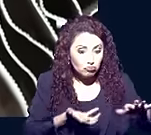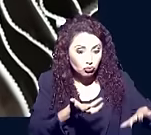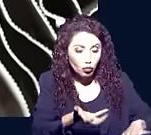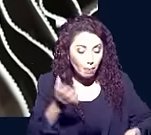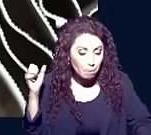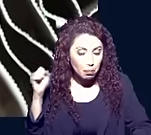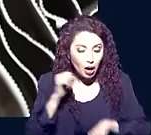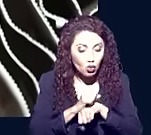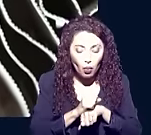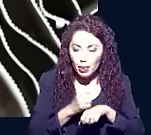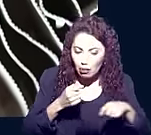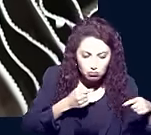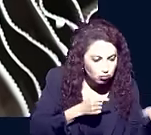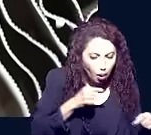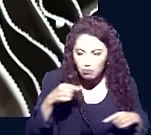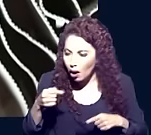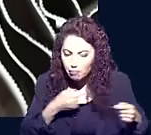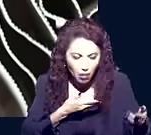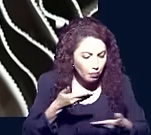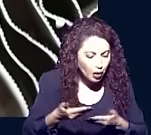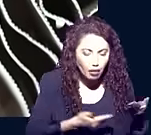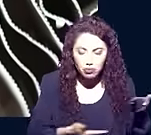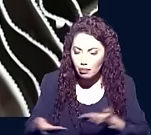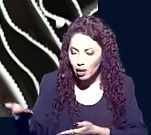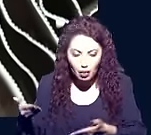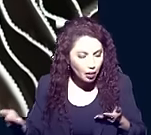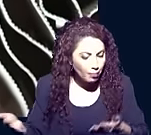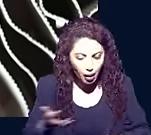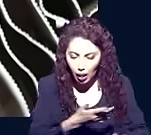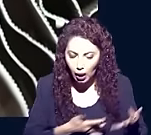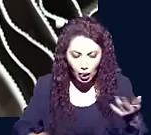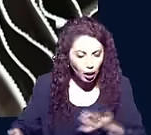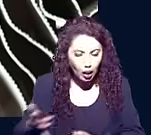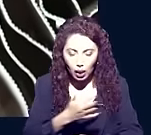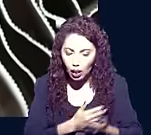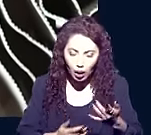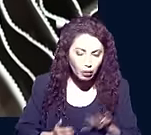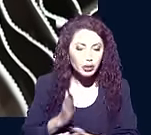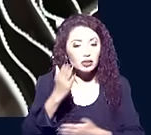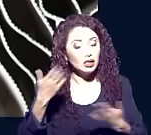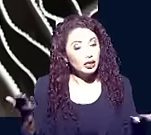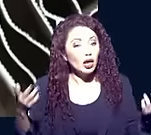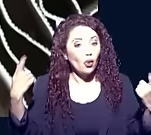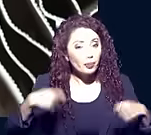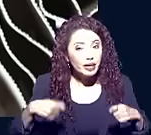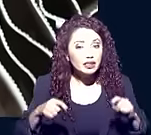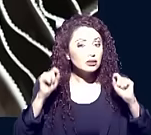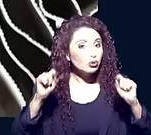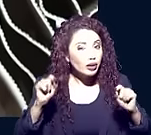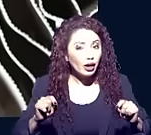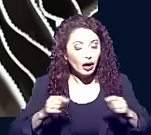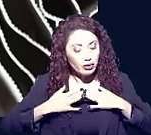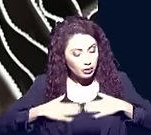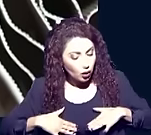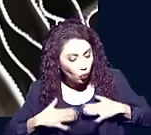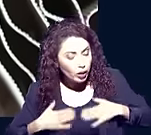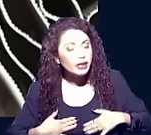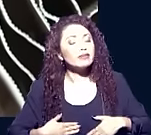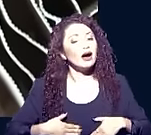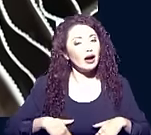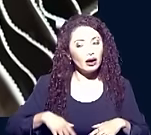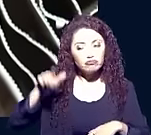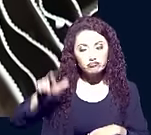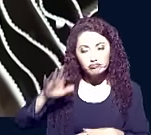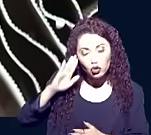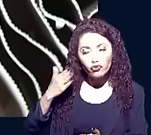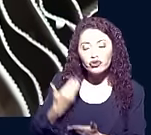discutir as coisas acontecem o que tem que ter é credibilidade tranquilidade honrar os acordos